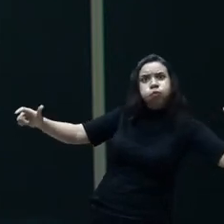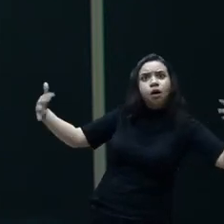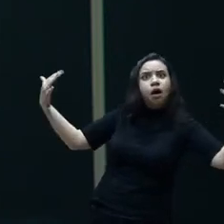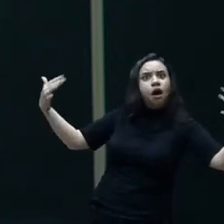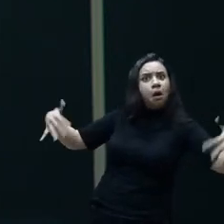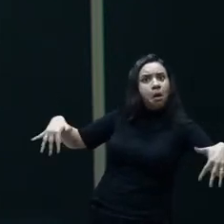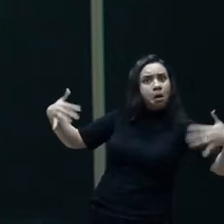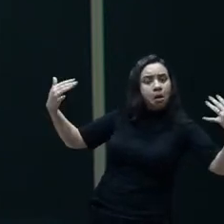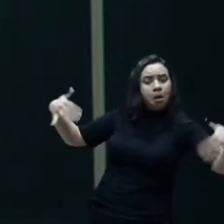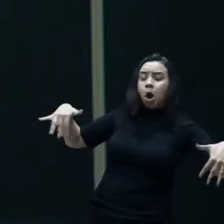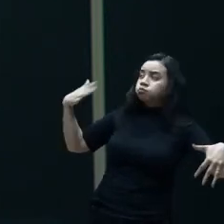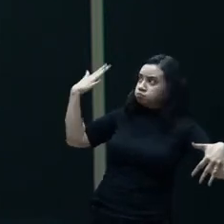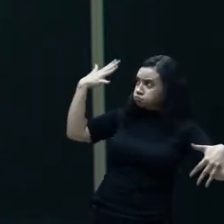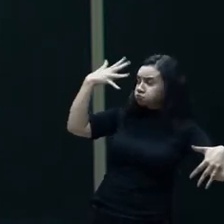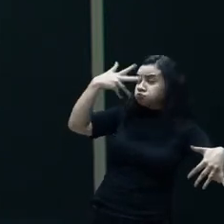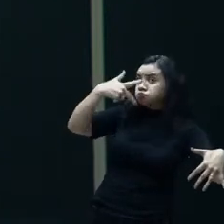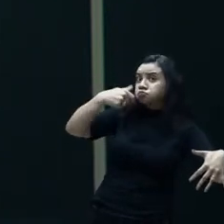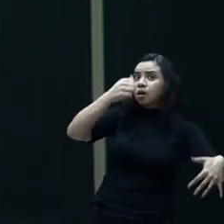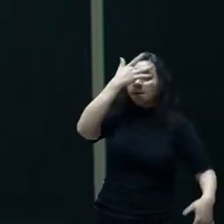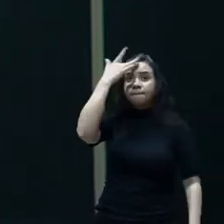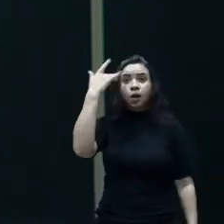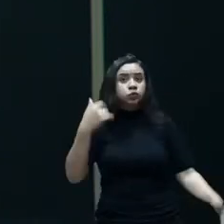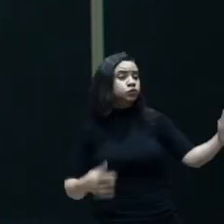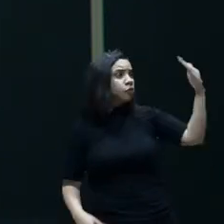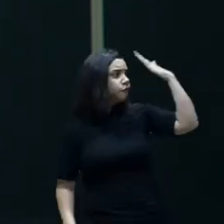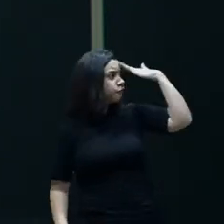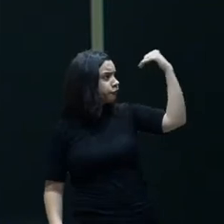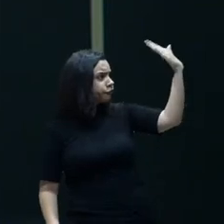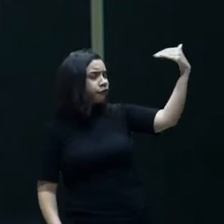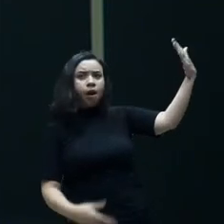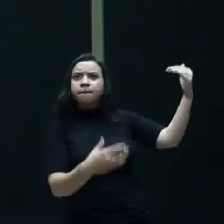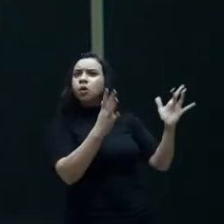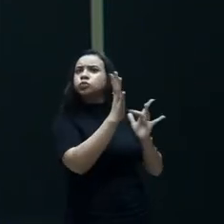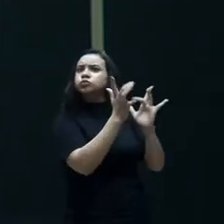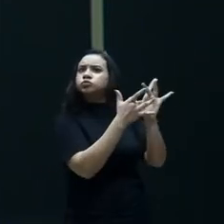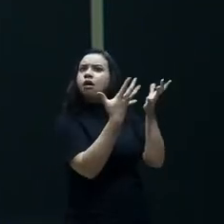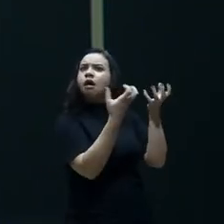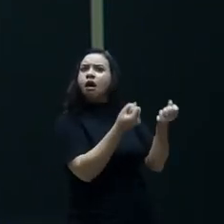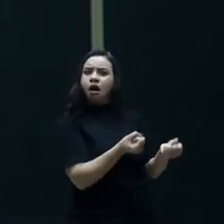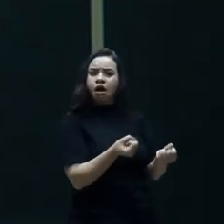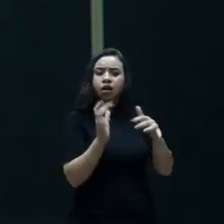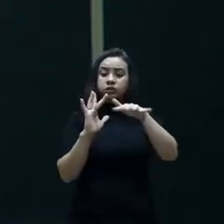isso é muito lindo, gente famosa se convertendo, redes sociais bombando,